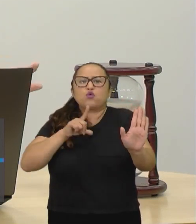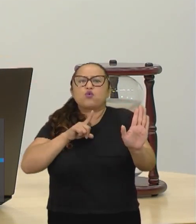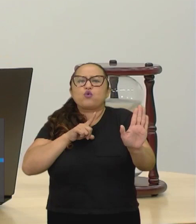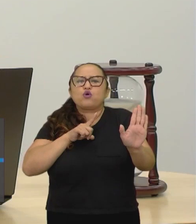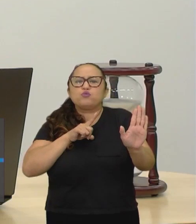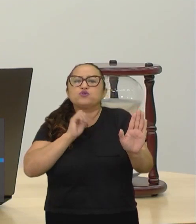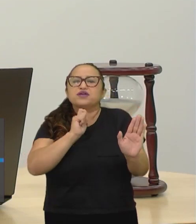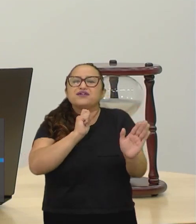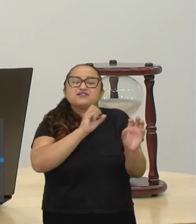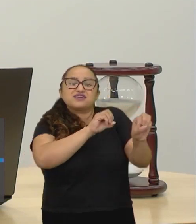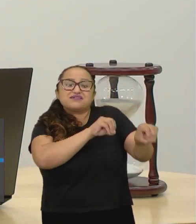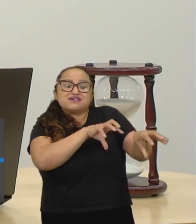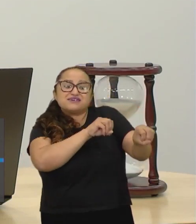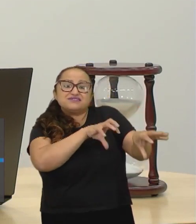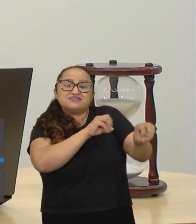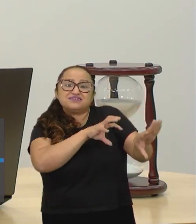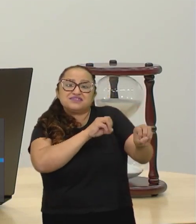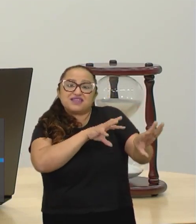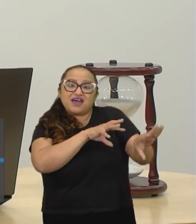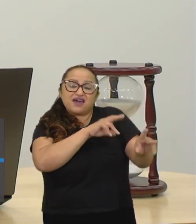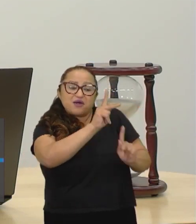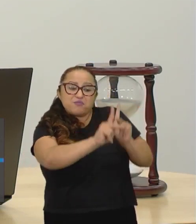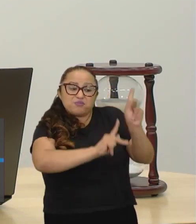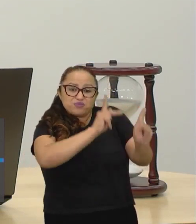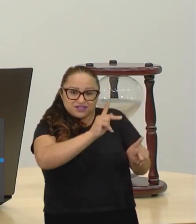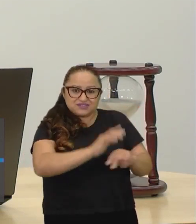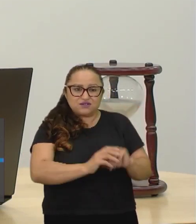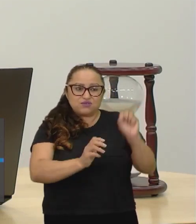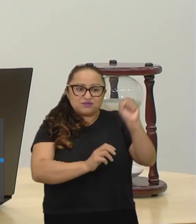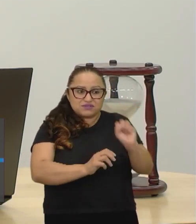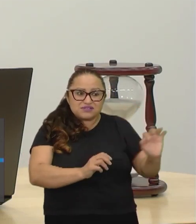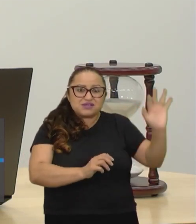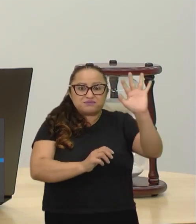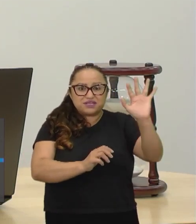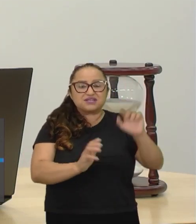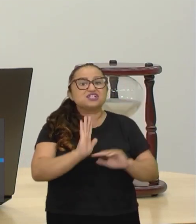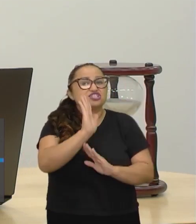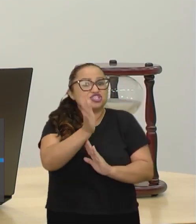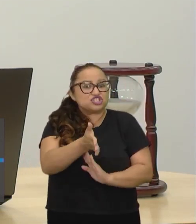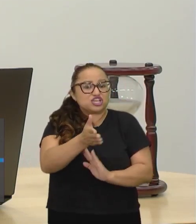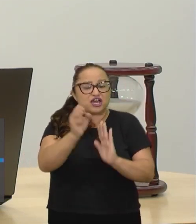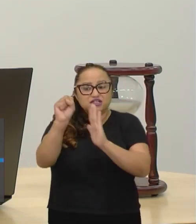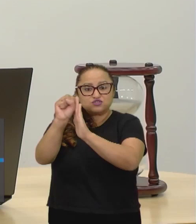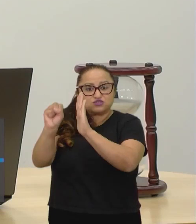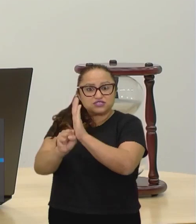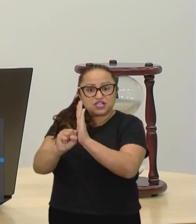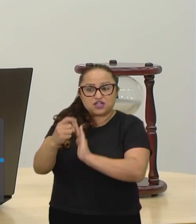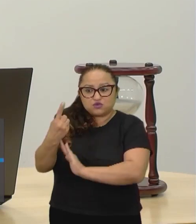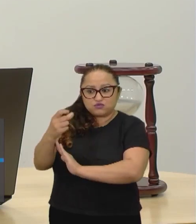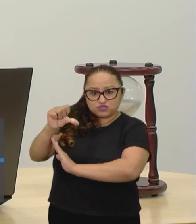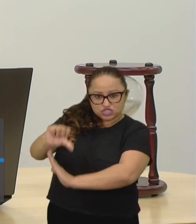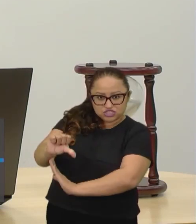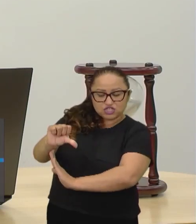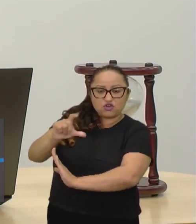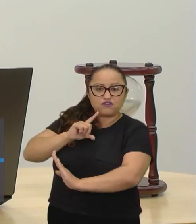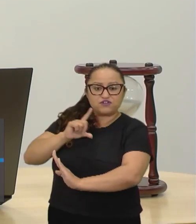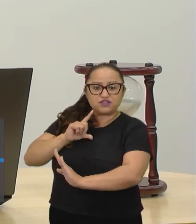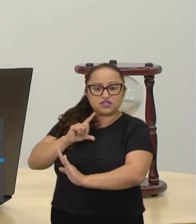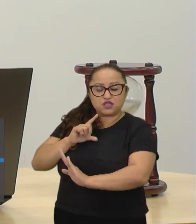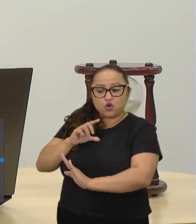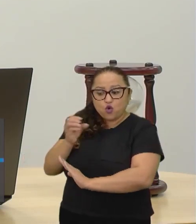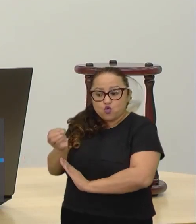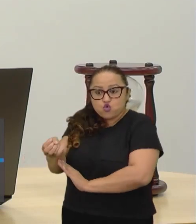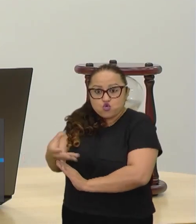os povos da América. E no século XIX nós temos o neocolonialismo partindo aí para